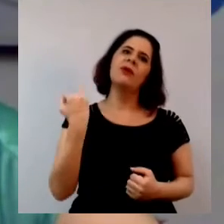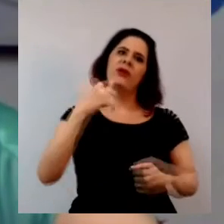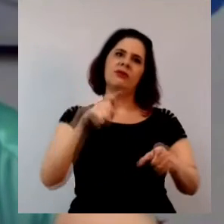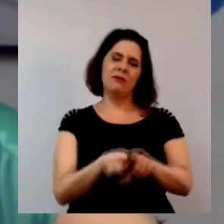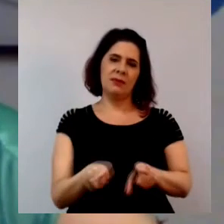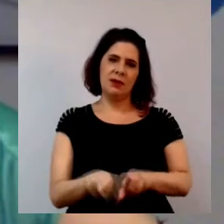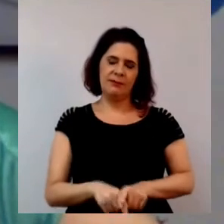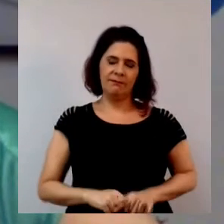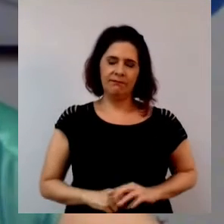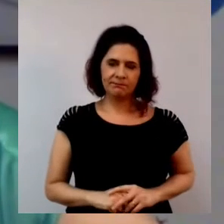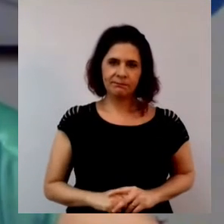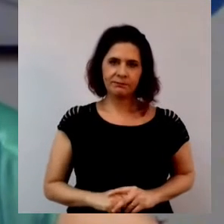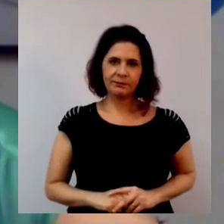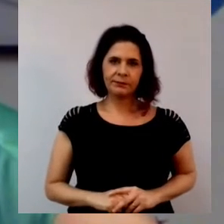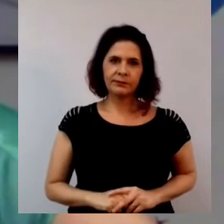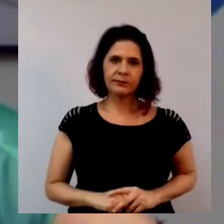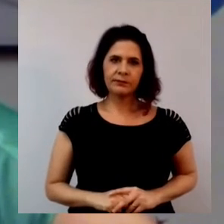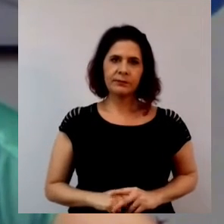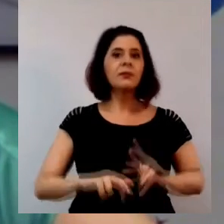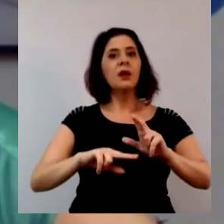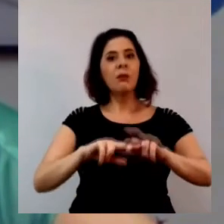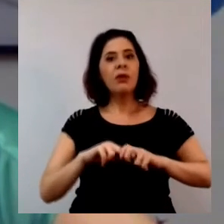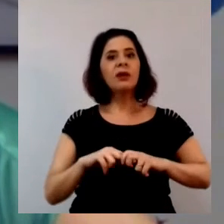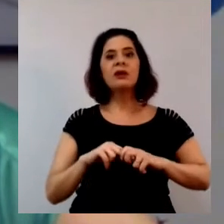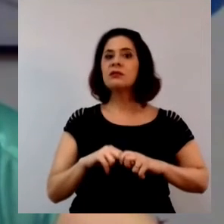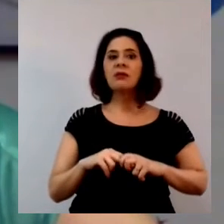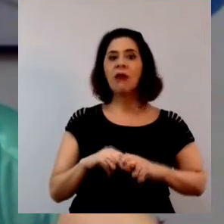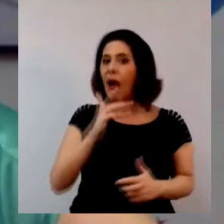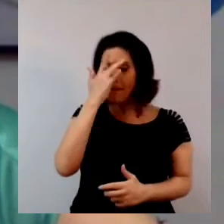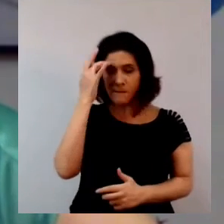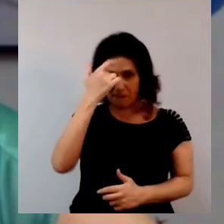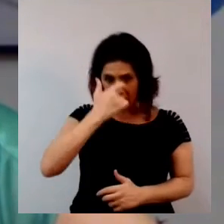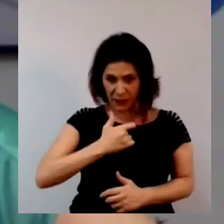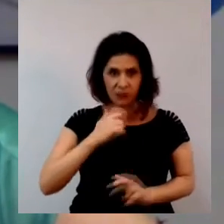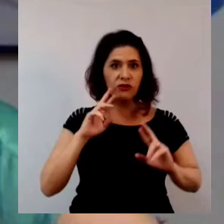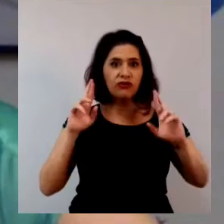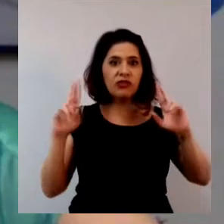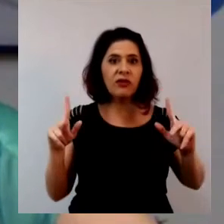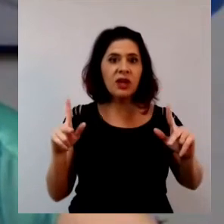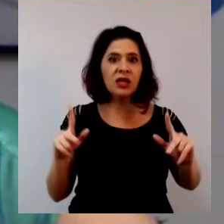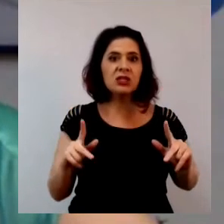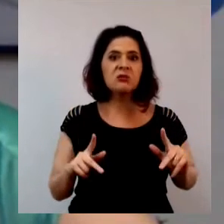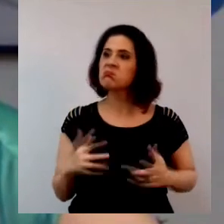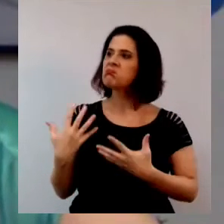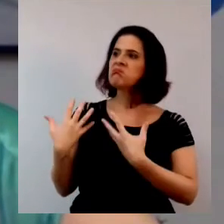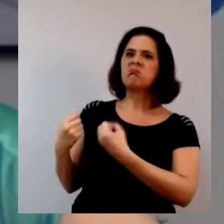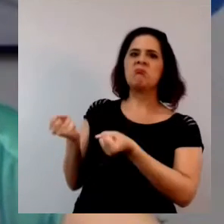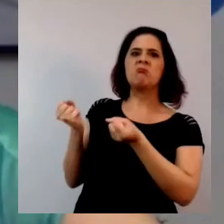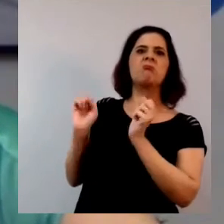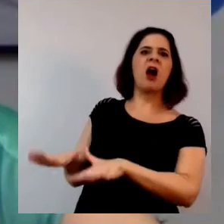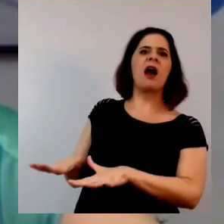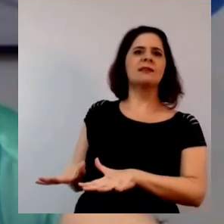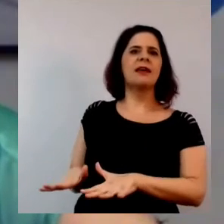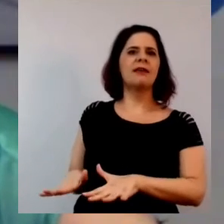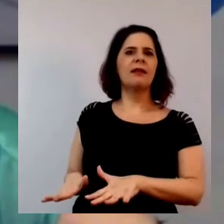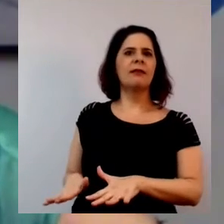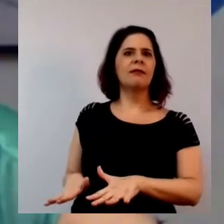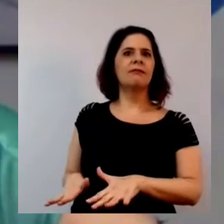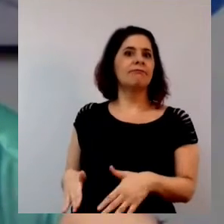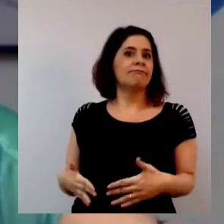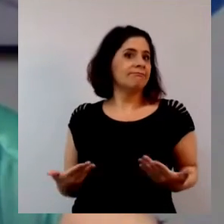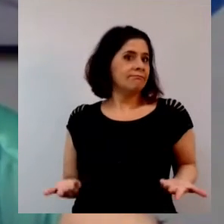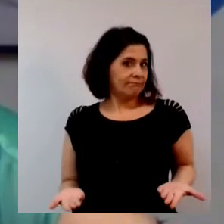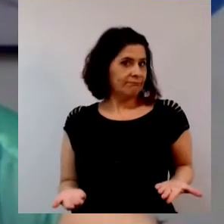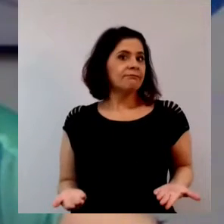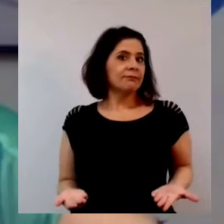ele é uma máquina de moer quem é diferente, ele não aceita o que vem junto com essas pessoas, ele